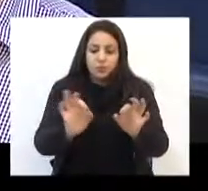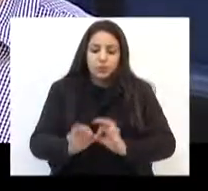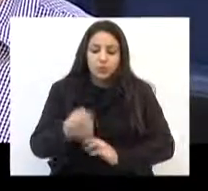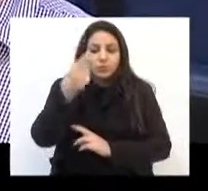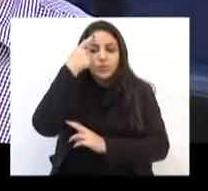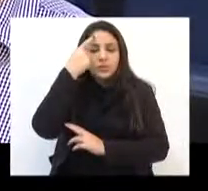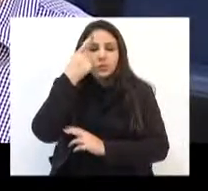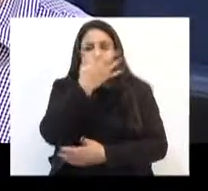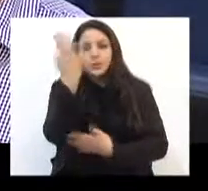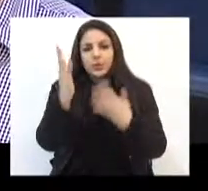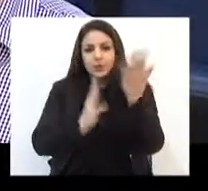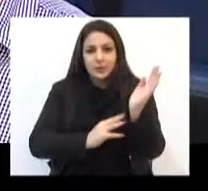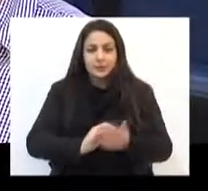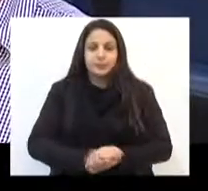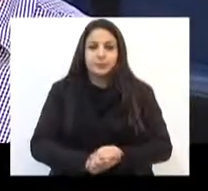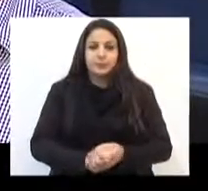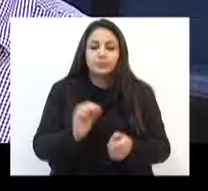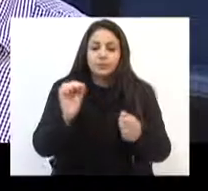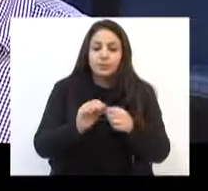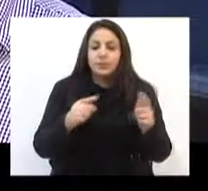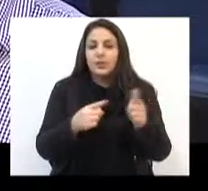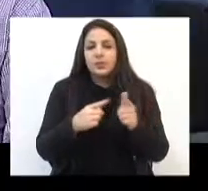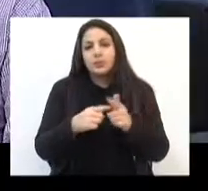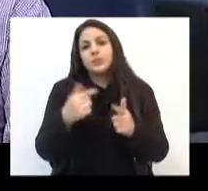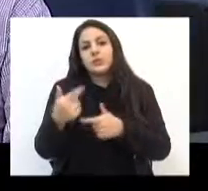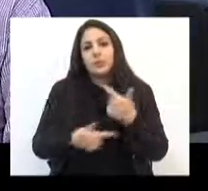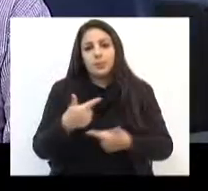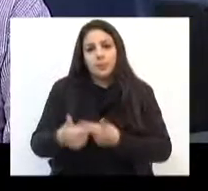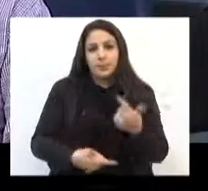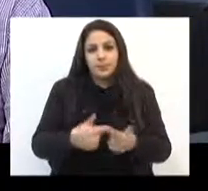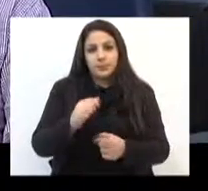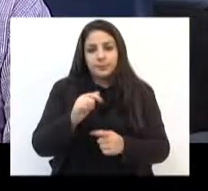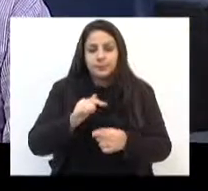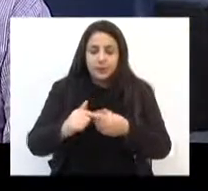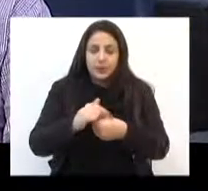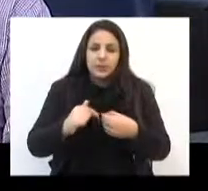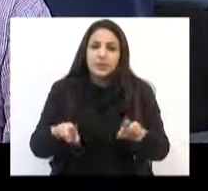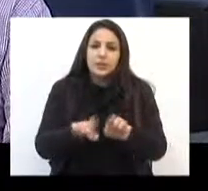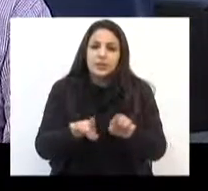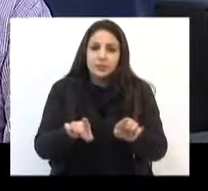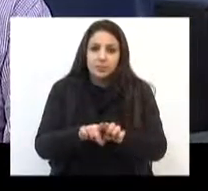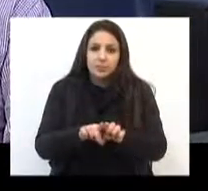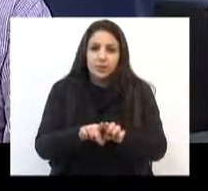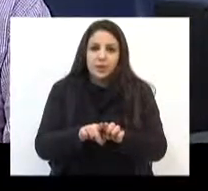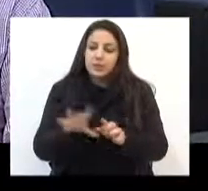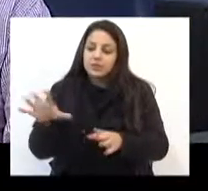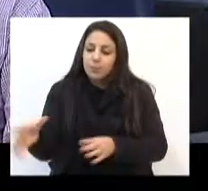já tem empresas que fazem essas coletas, então fica mais fácil que esses óleos de cozinha, que realmente as